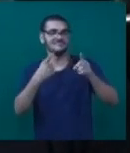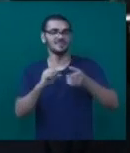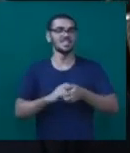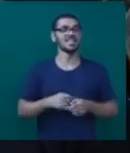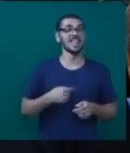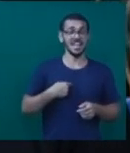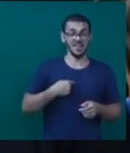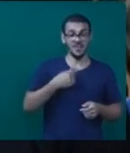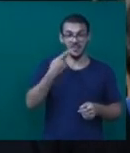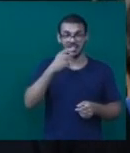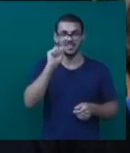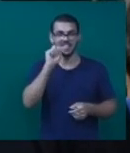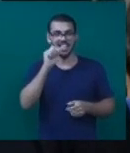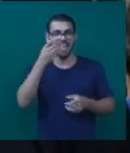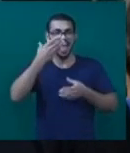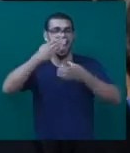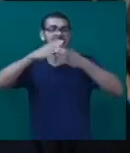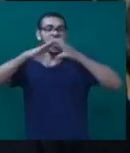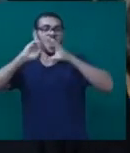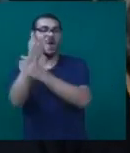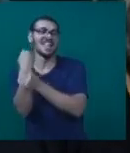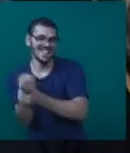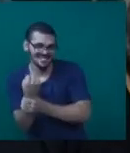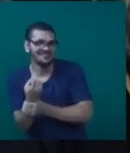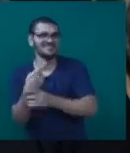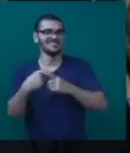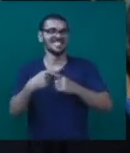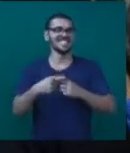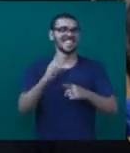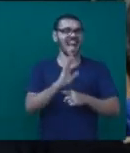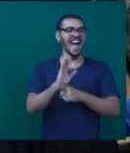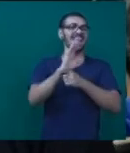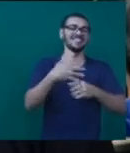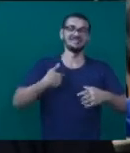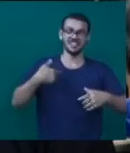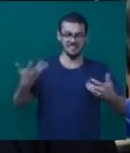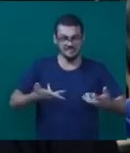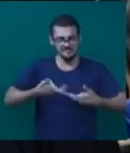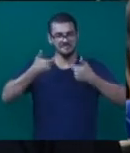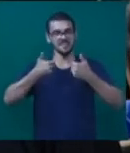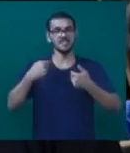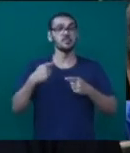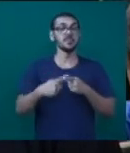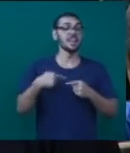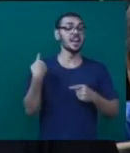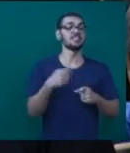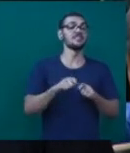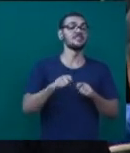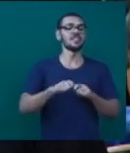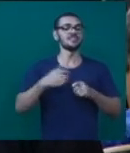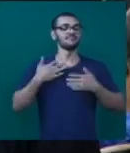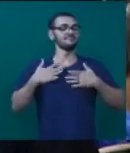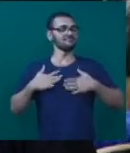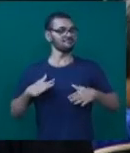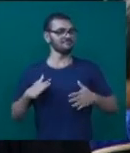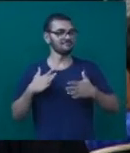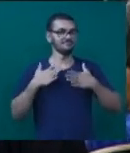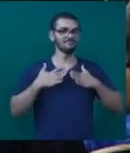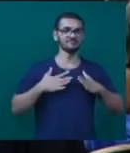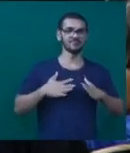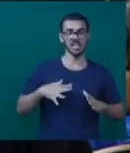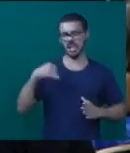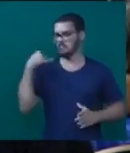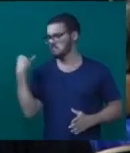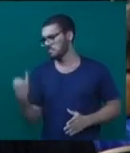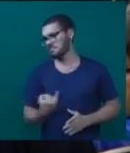melhorei significativamente. Graças a Deus não tem mais nada. Mas lá nós fazemos também relaxamento, que é o que foi muito